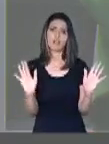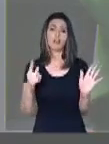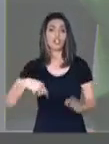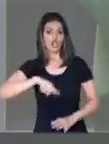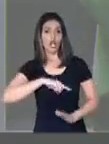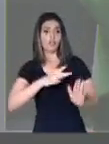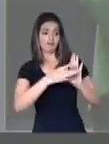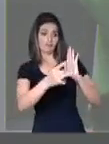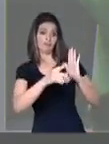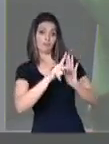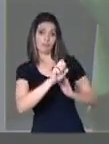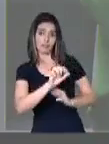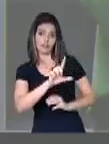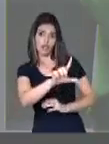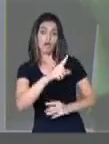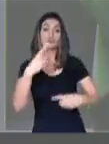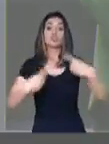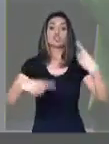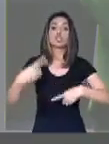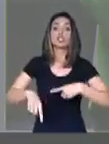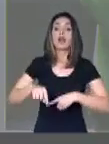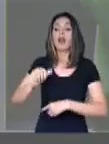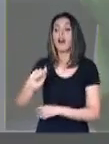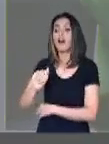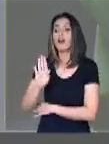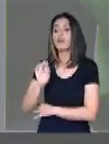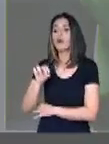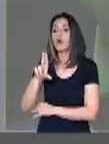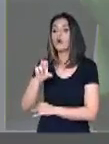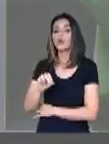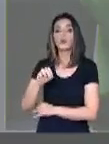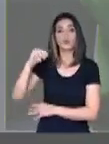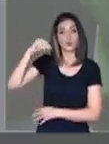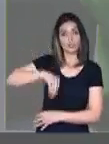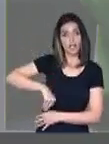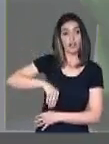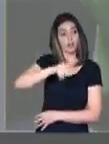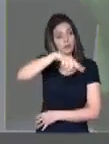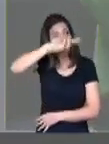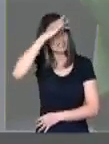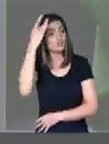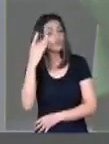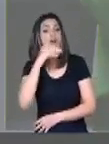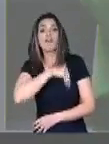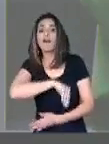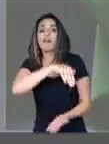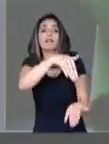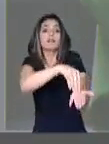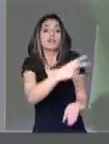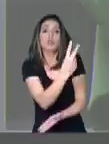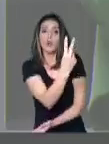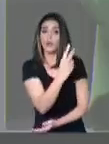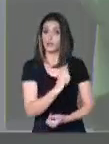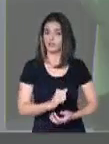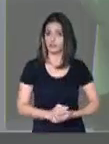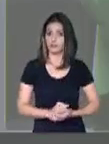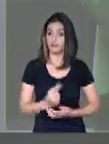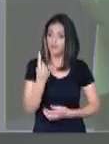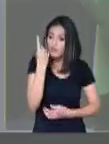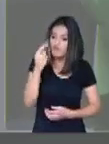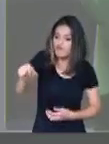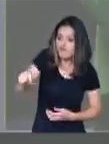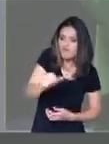destaque do PSOL discutindo o abono salarial de quem ganha até dois salários mínimos. Um